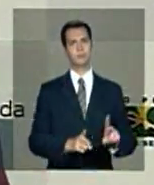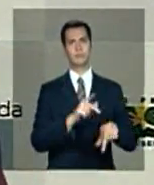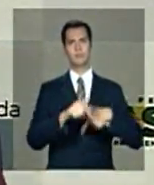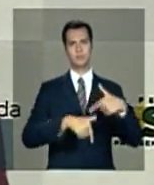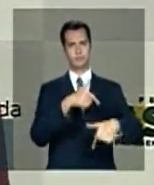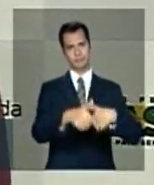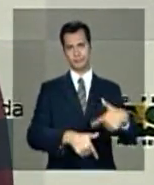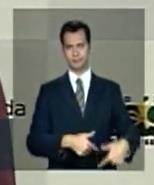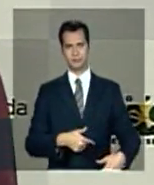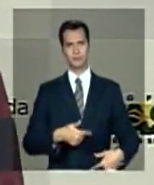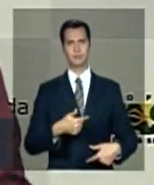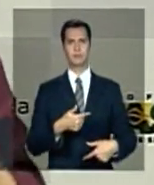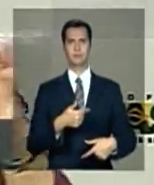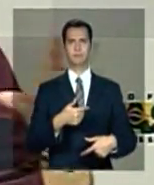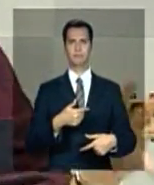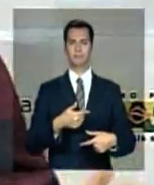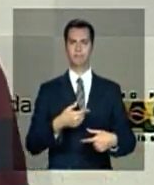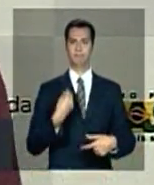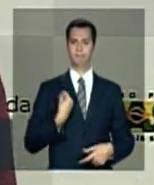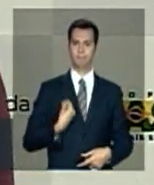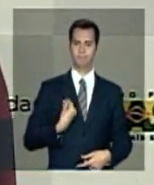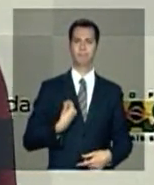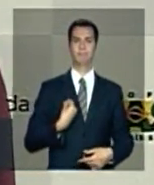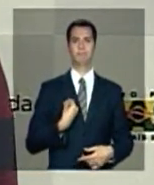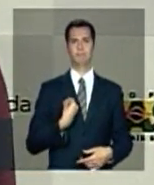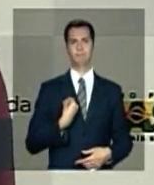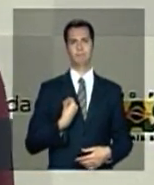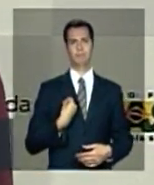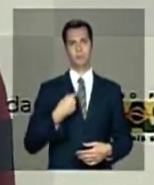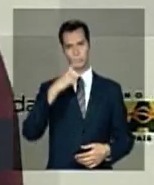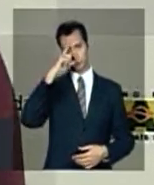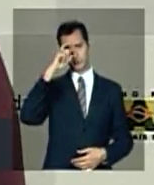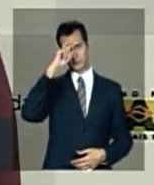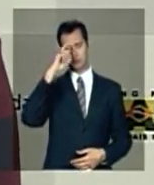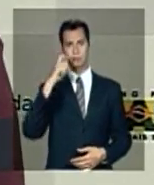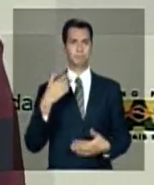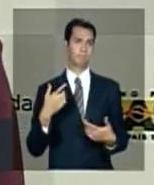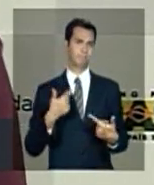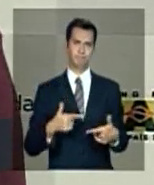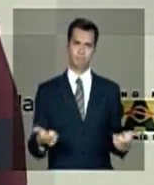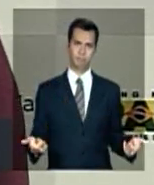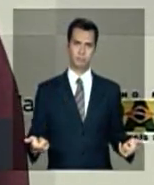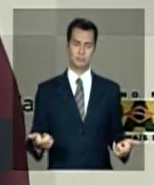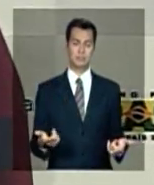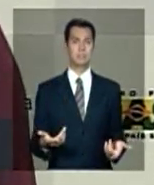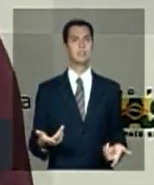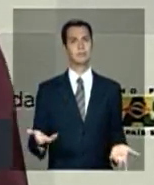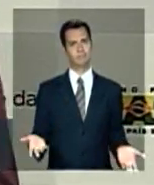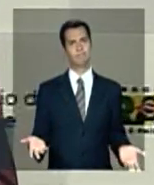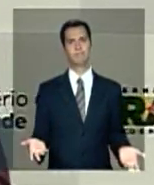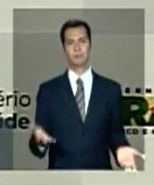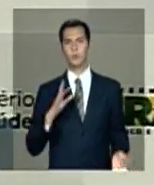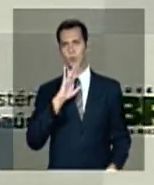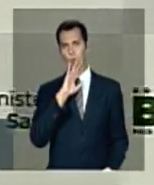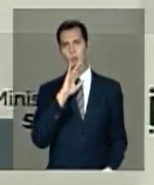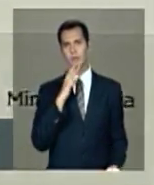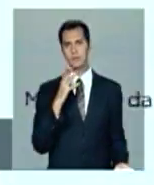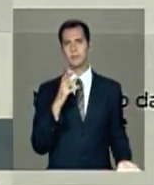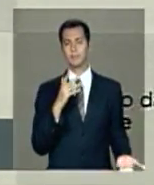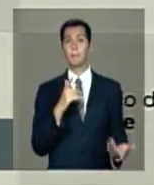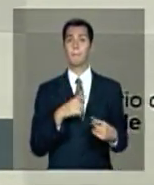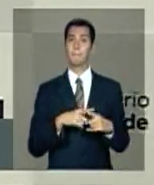às ao funcionamento aqui do hospital e o que seria uma pena bom